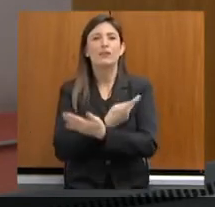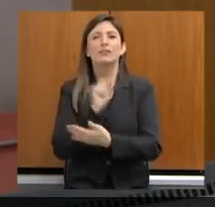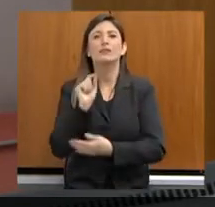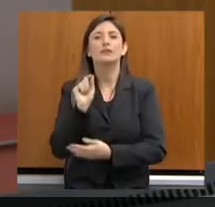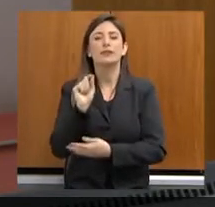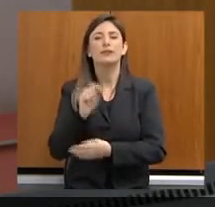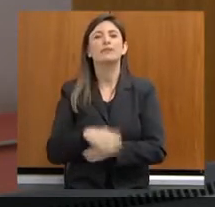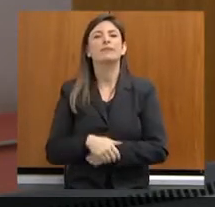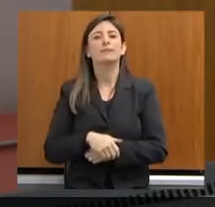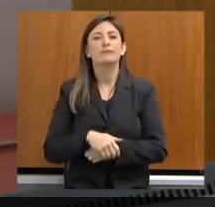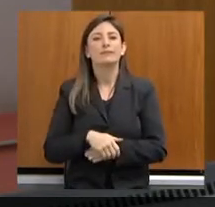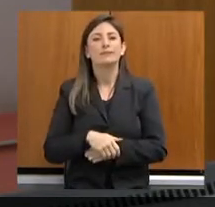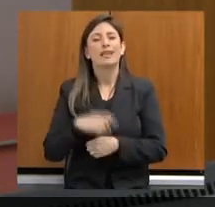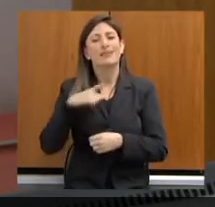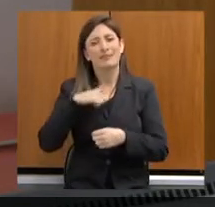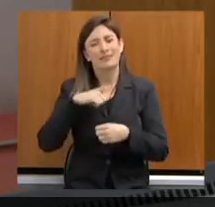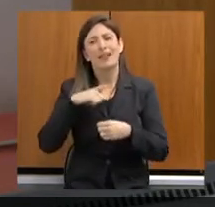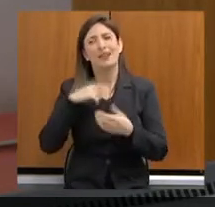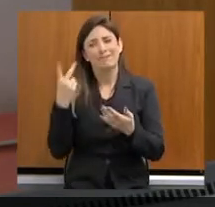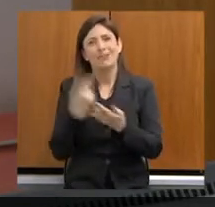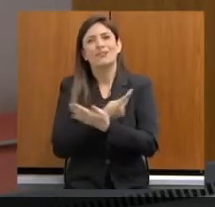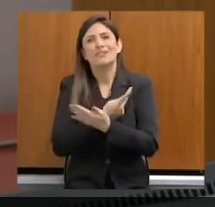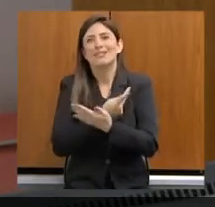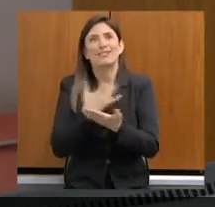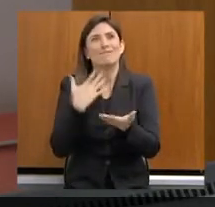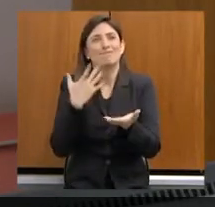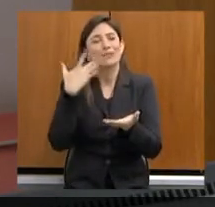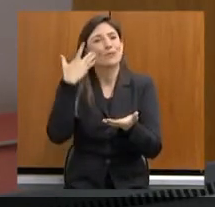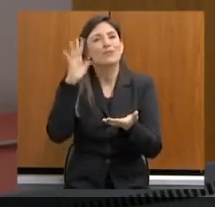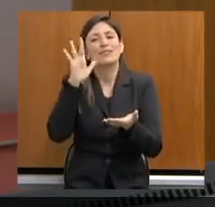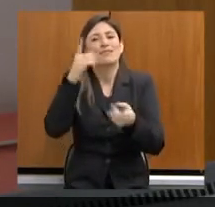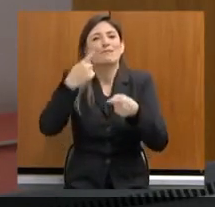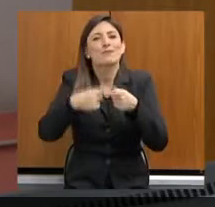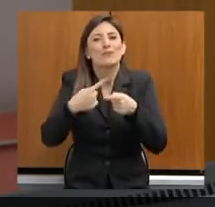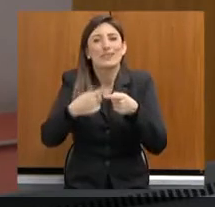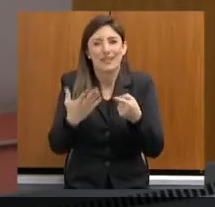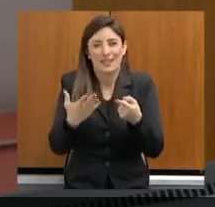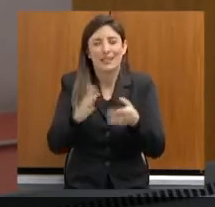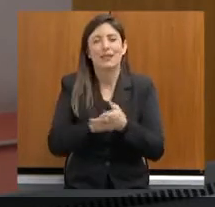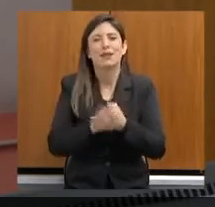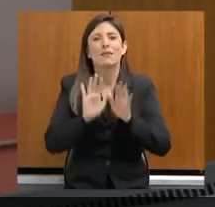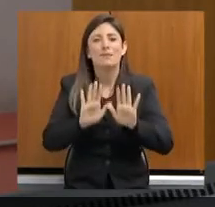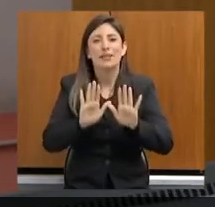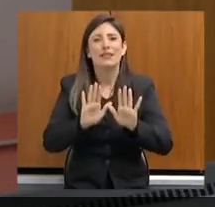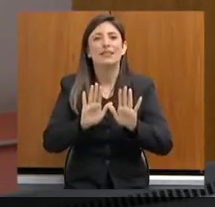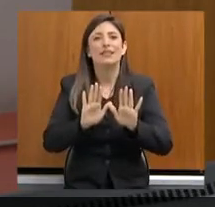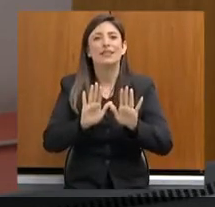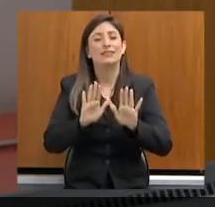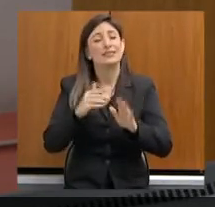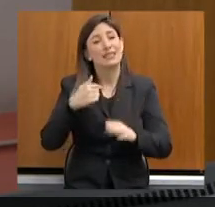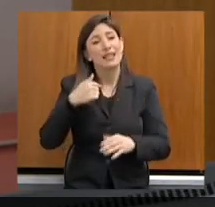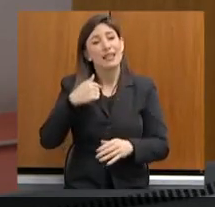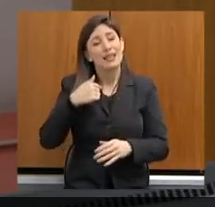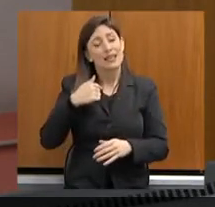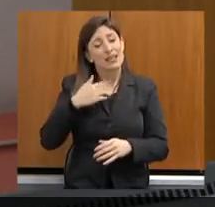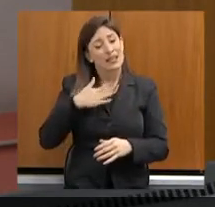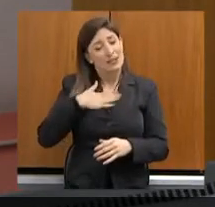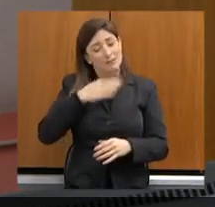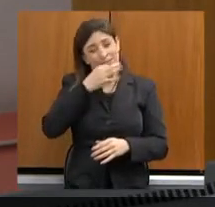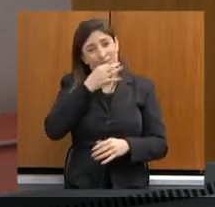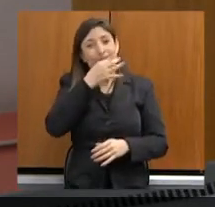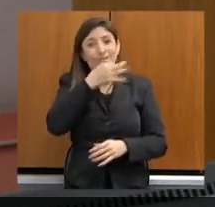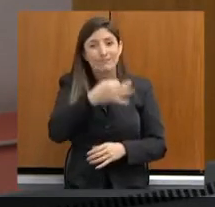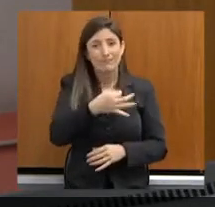muito sei nem não sei nem dizer o porquê que Porque na minha na minha entendimento na minha visão